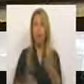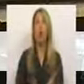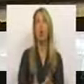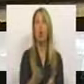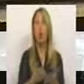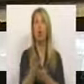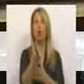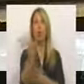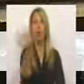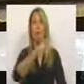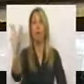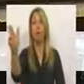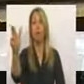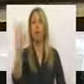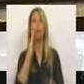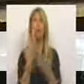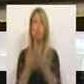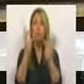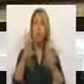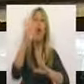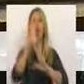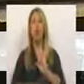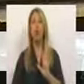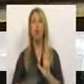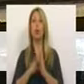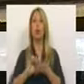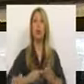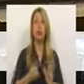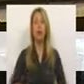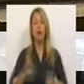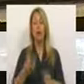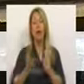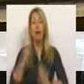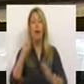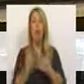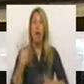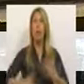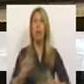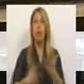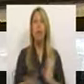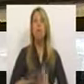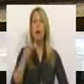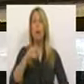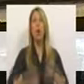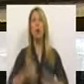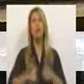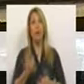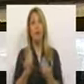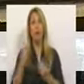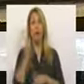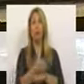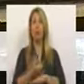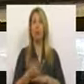as condições necessárias para que haja mais investimento, para que haja mais dinamismo e, sobretudo, para que haja mais competitividade no setor. E